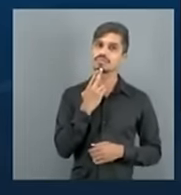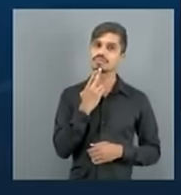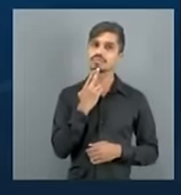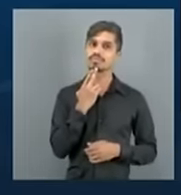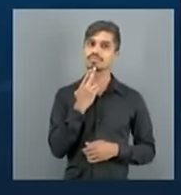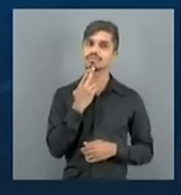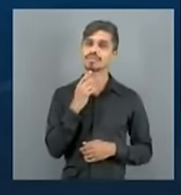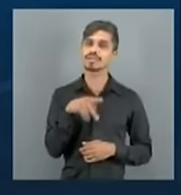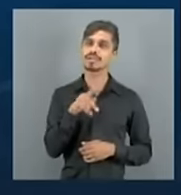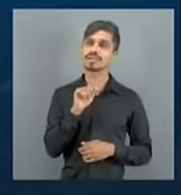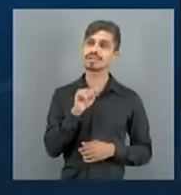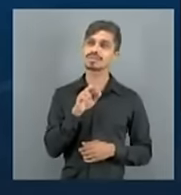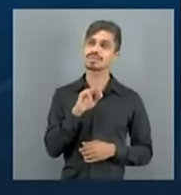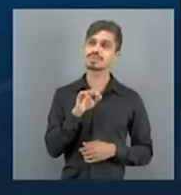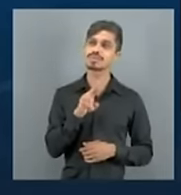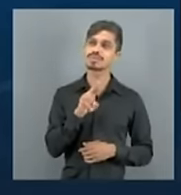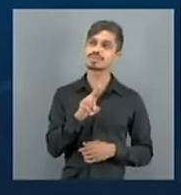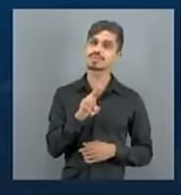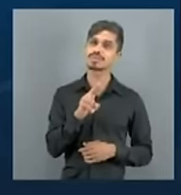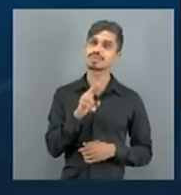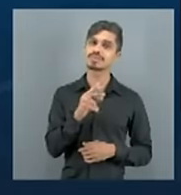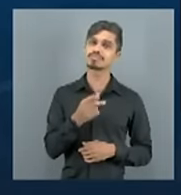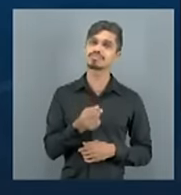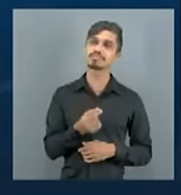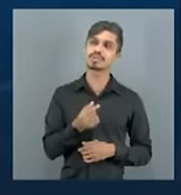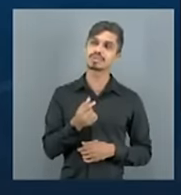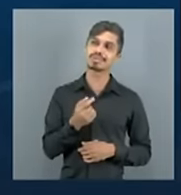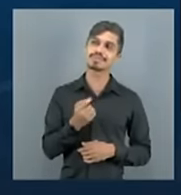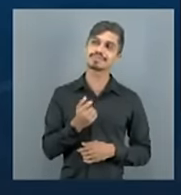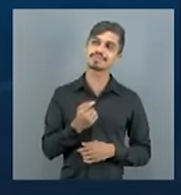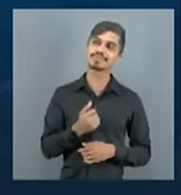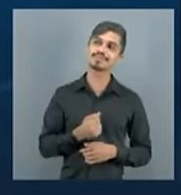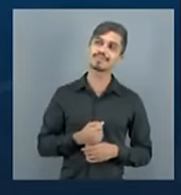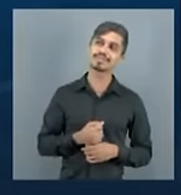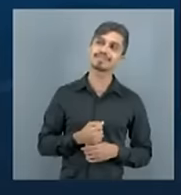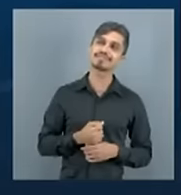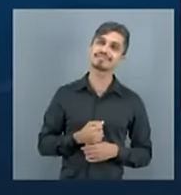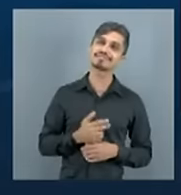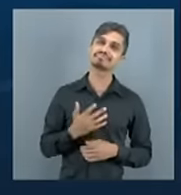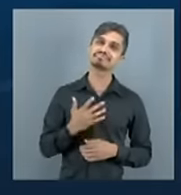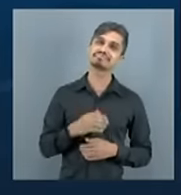Ah, juro. Um pouquinho, hein? Um pouquinho? Acho que